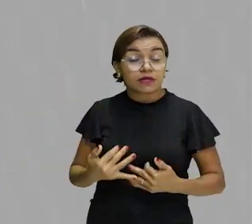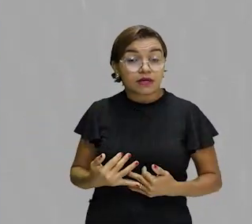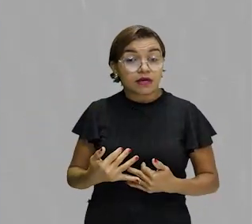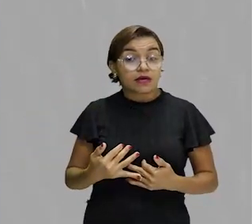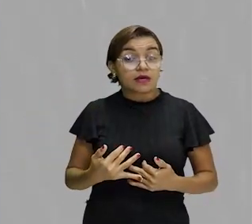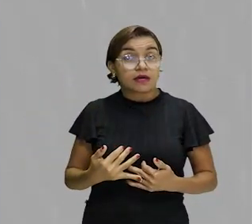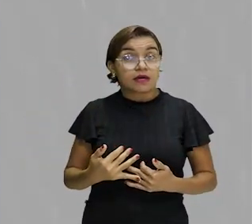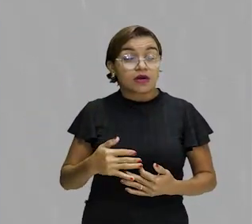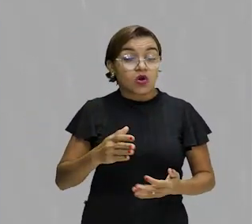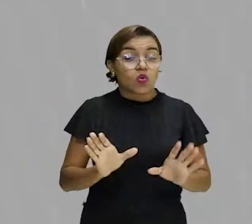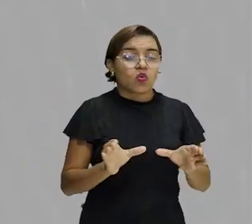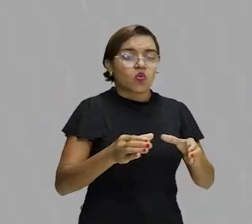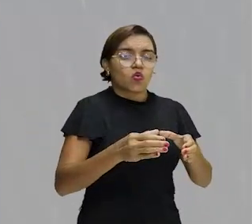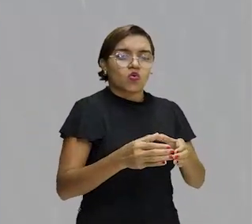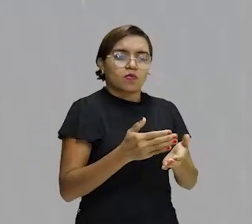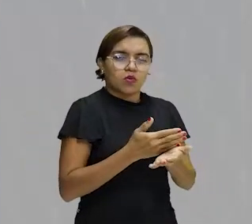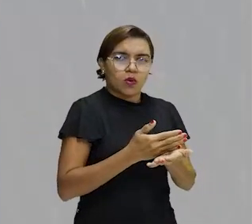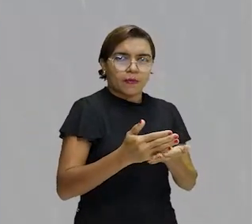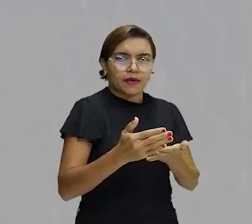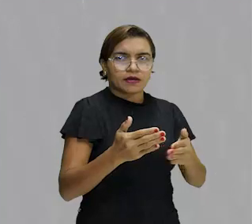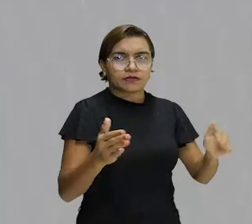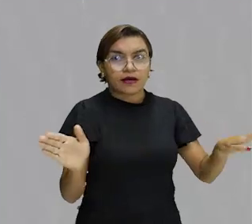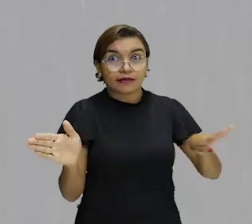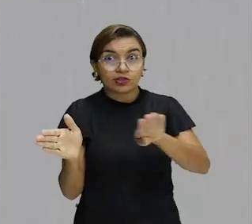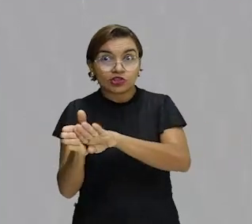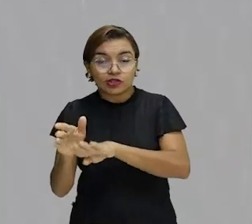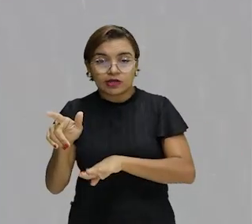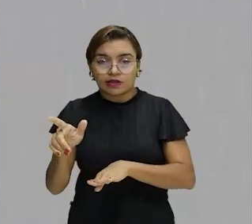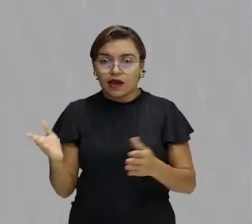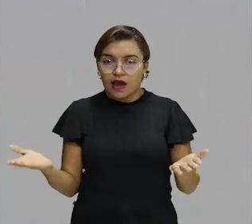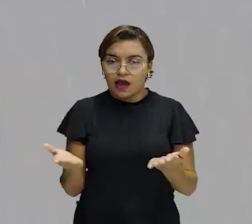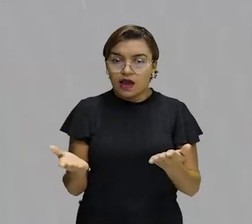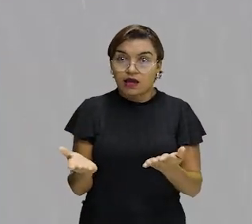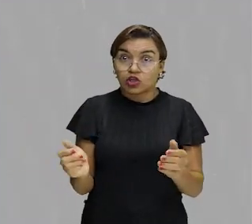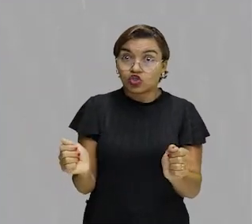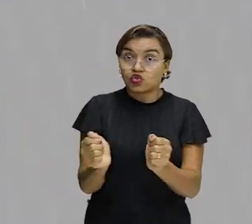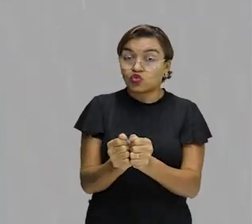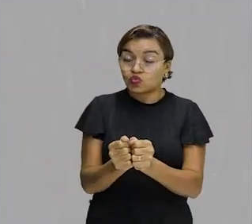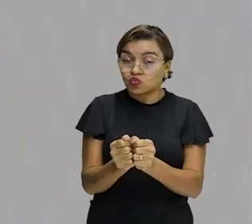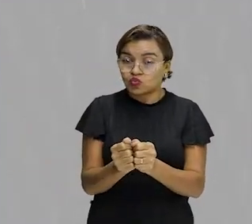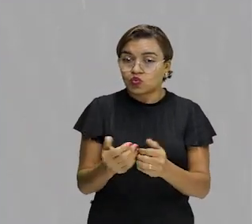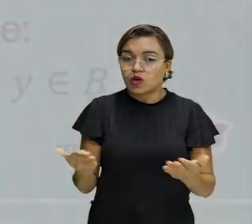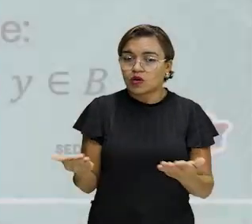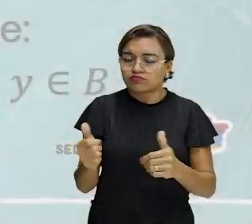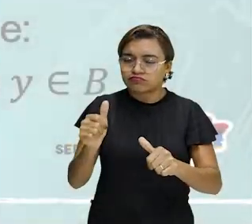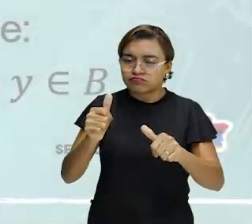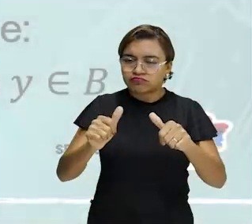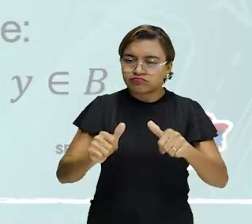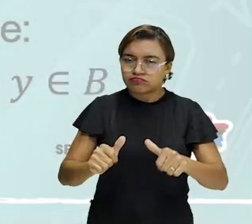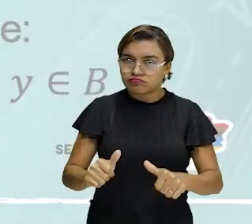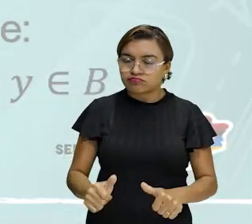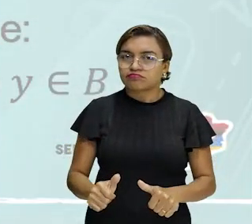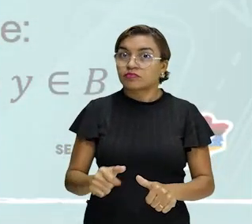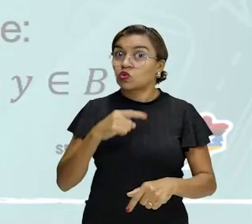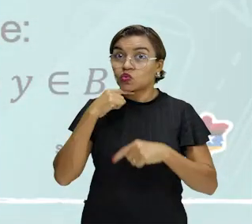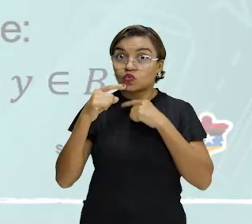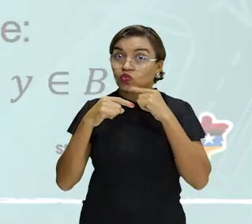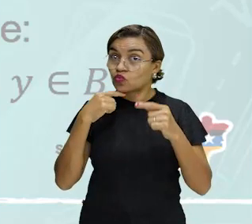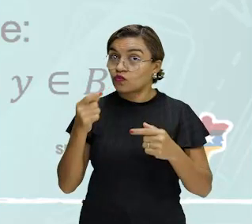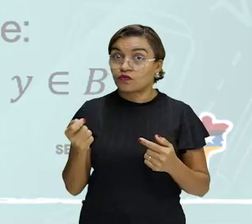conceito. Dada uma função f de a e b, bijetiva, denominamos função inversa de f